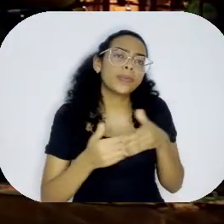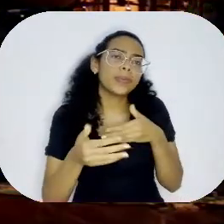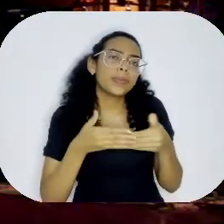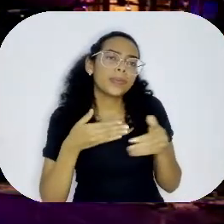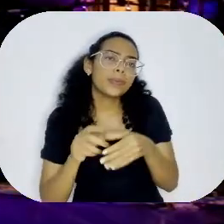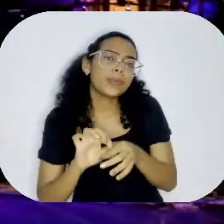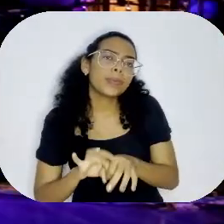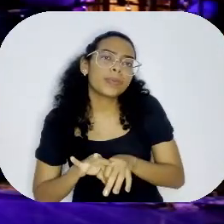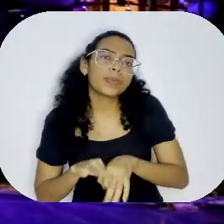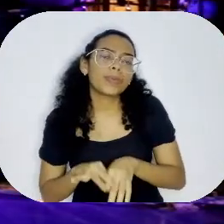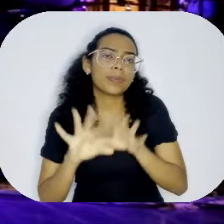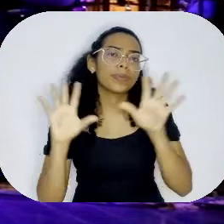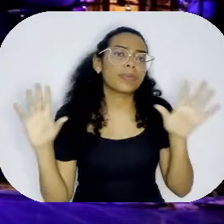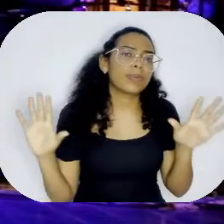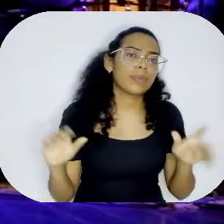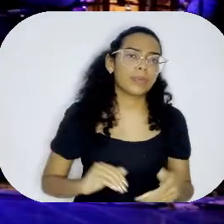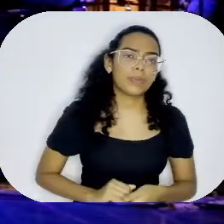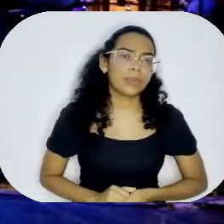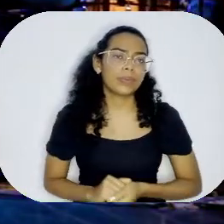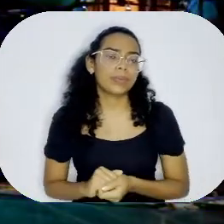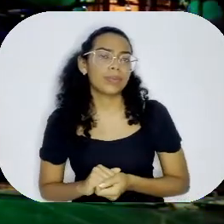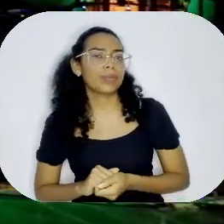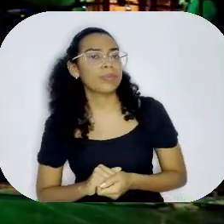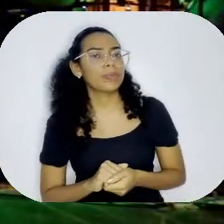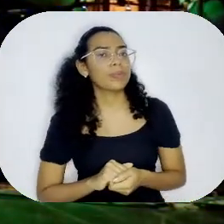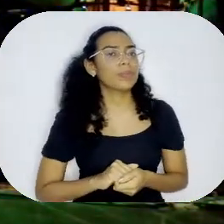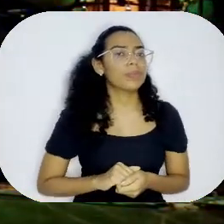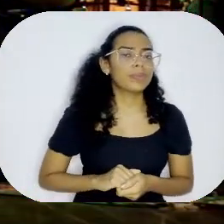o que se quer.